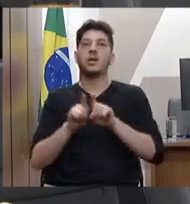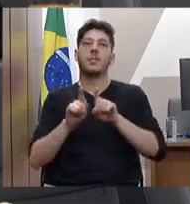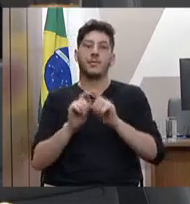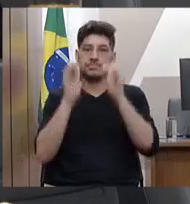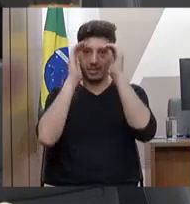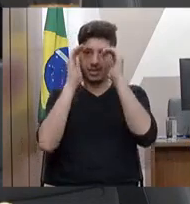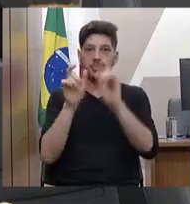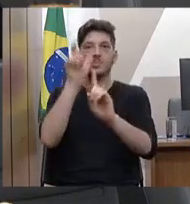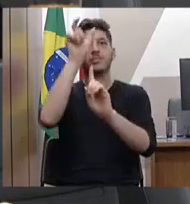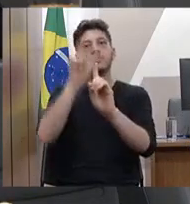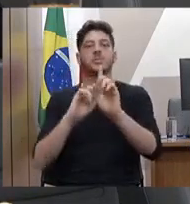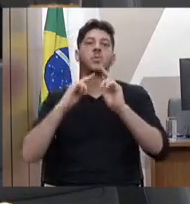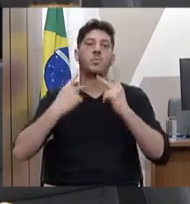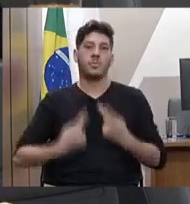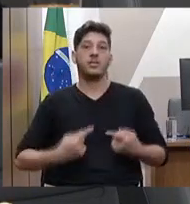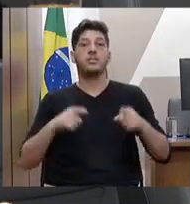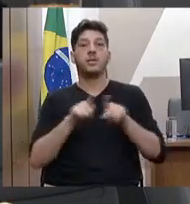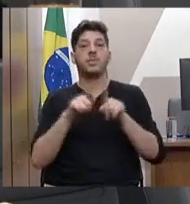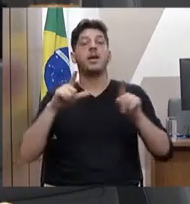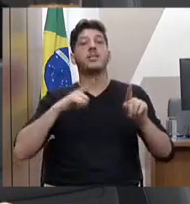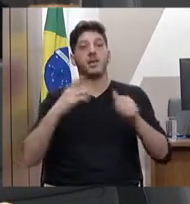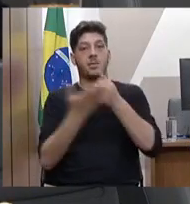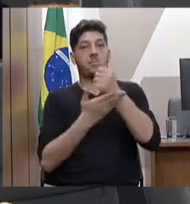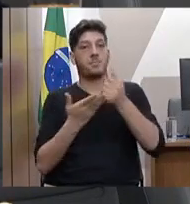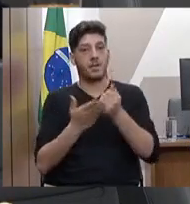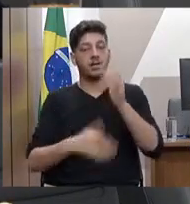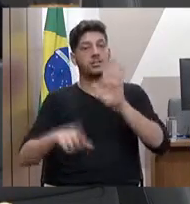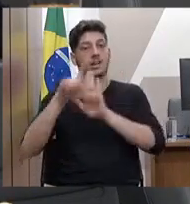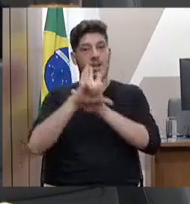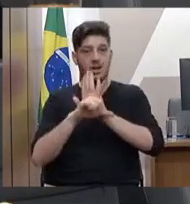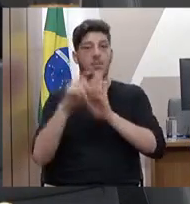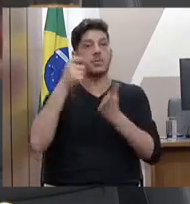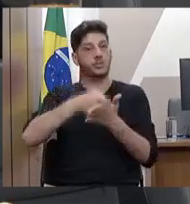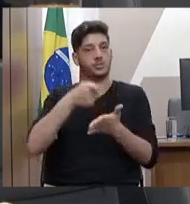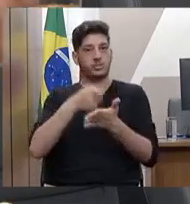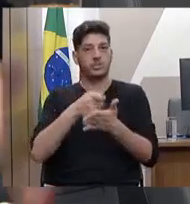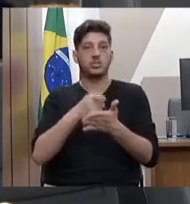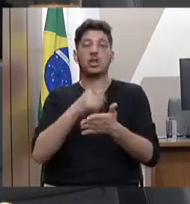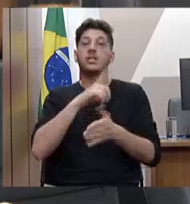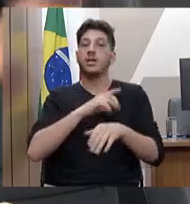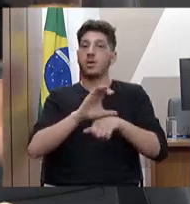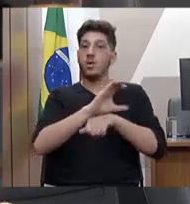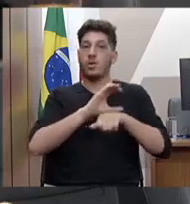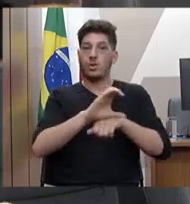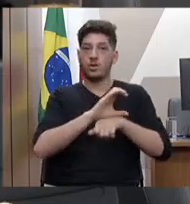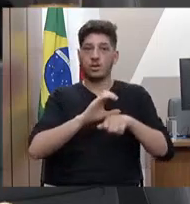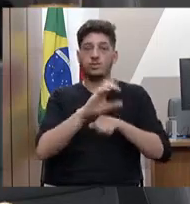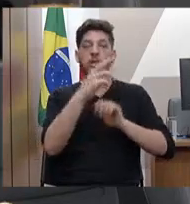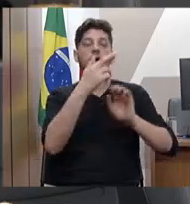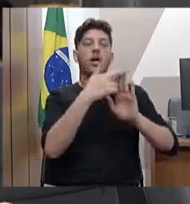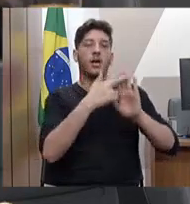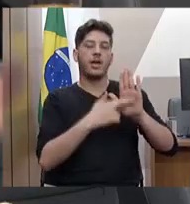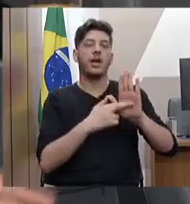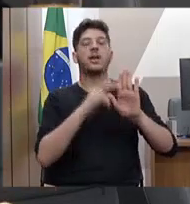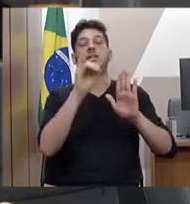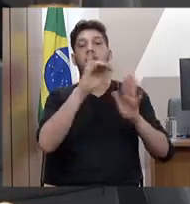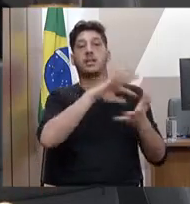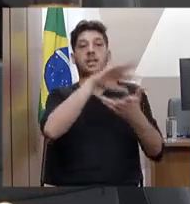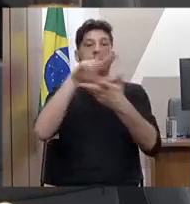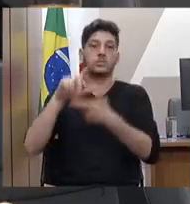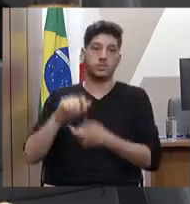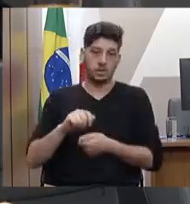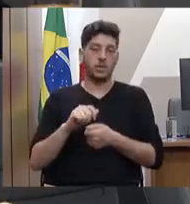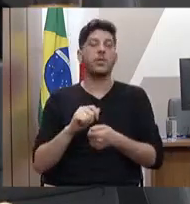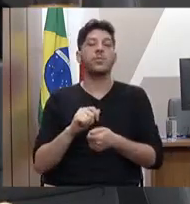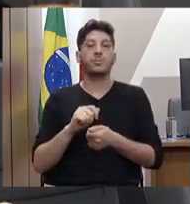humana e que a base legal para exigir esse ajuste né Nós temos aqui na Constituição normativa internacional jurisprudência internacional